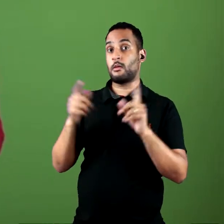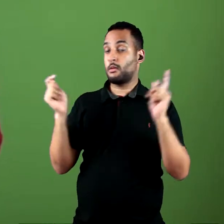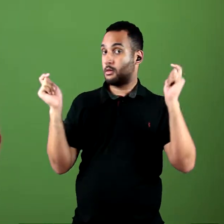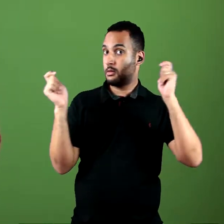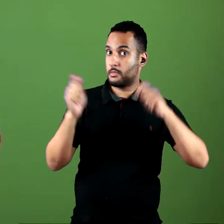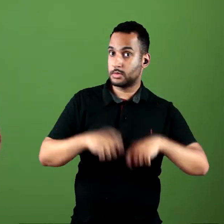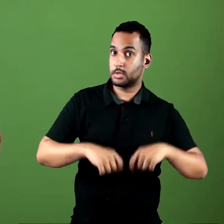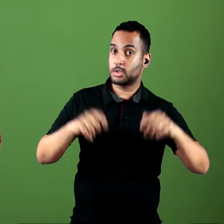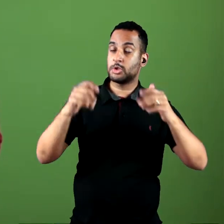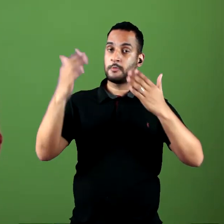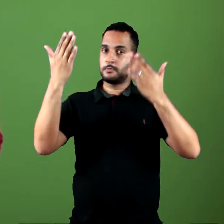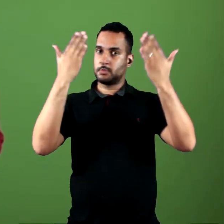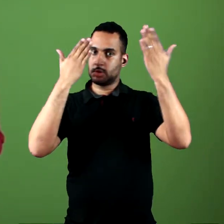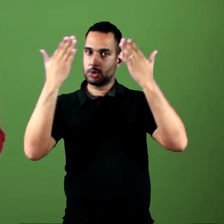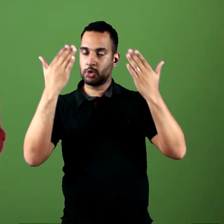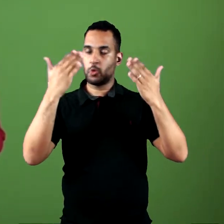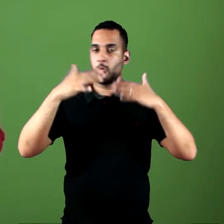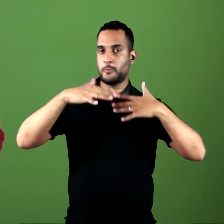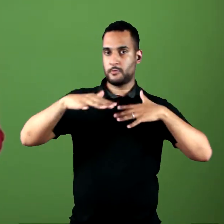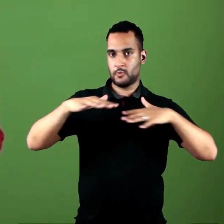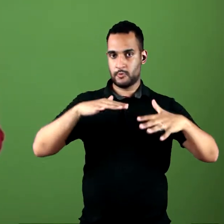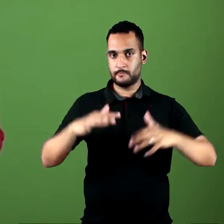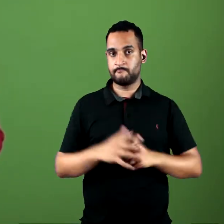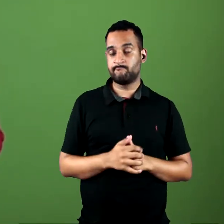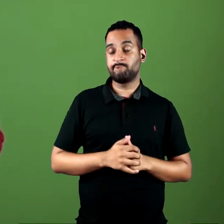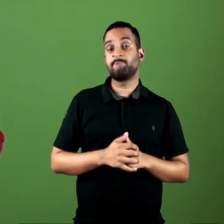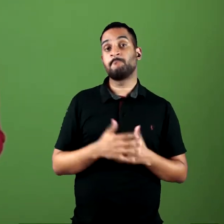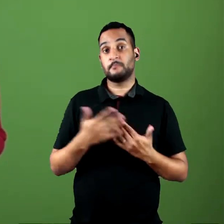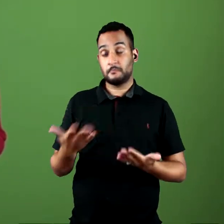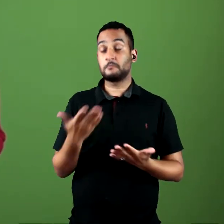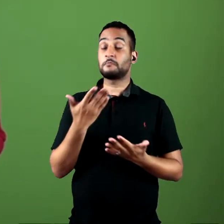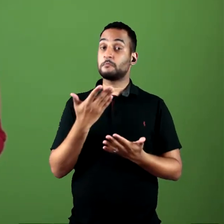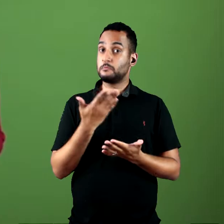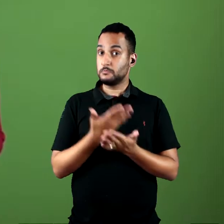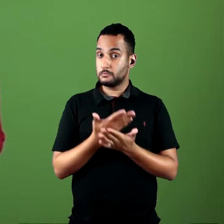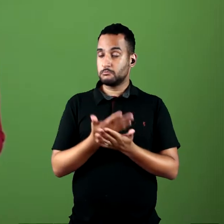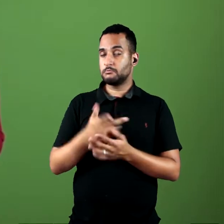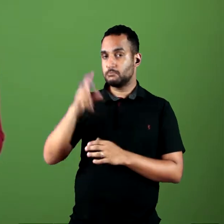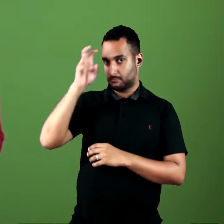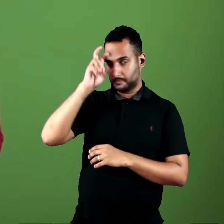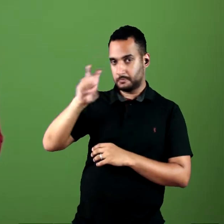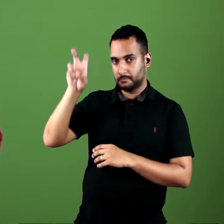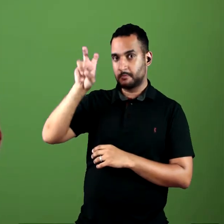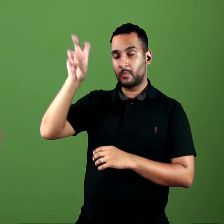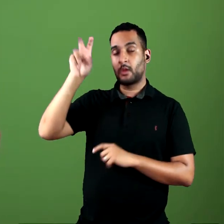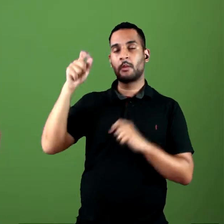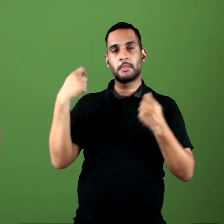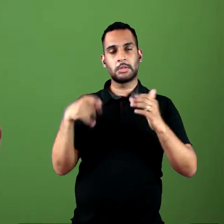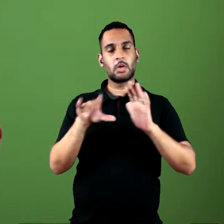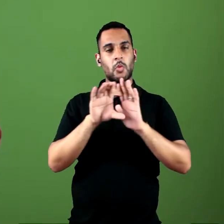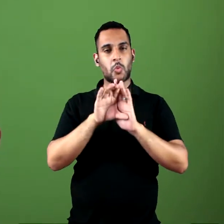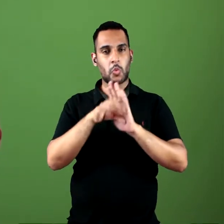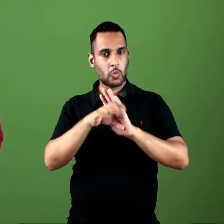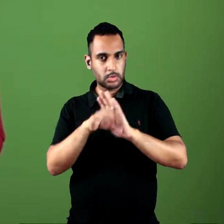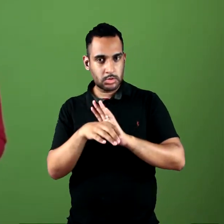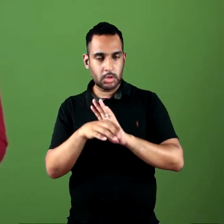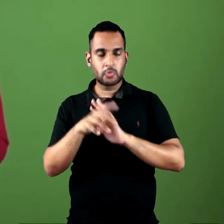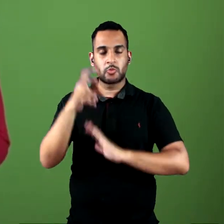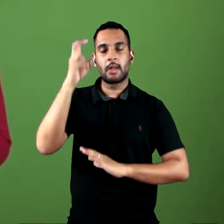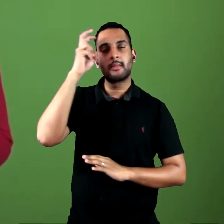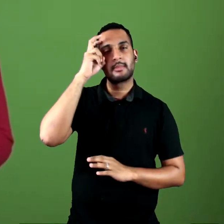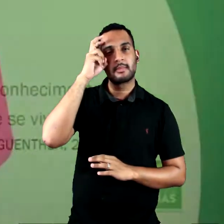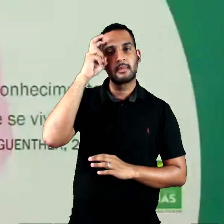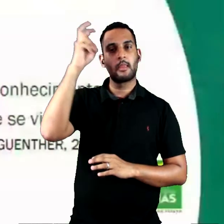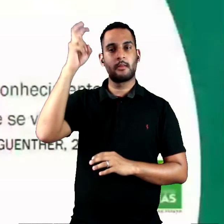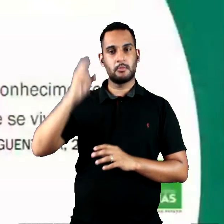Já que estamos falando sobre altas habilidades superdotação, é preciso conceituar